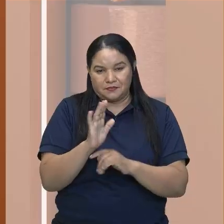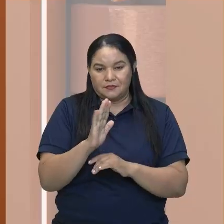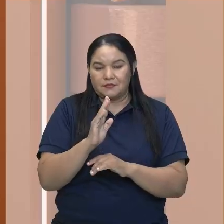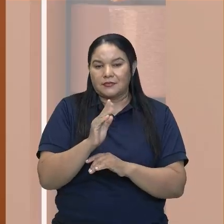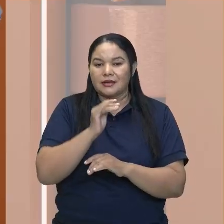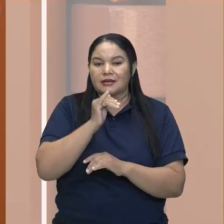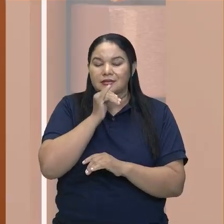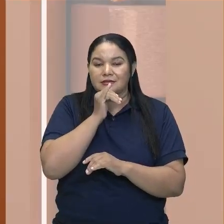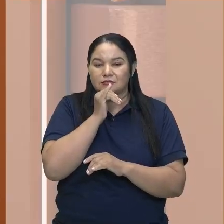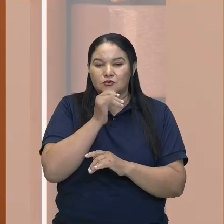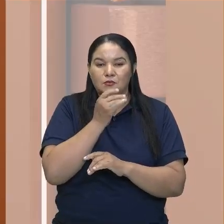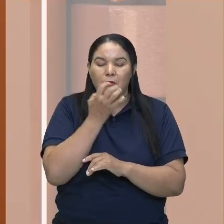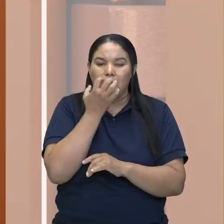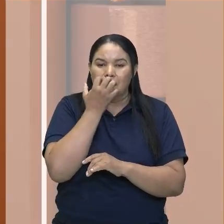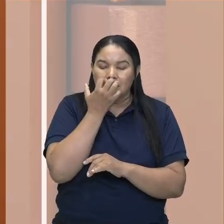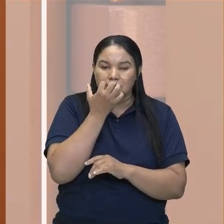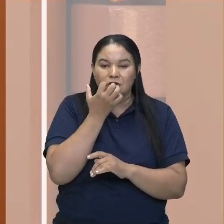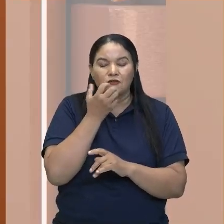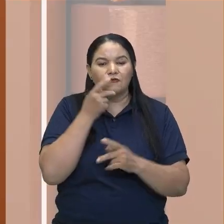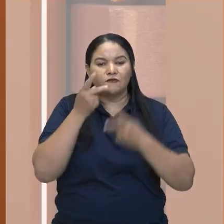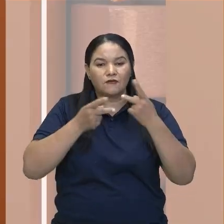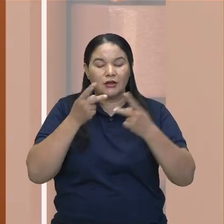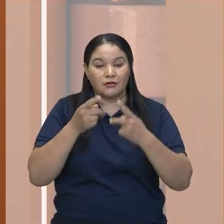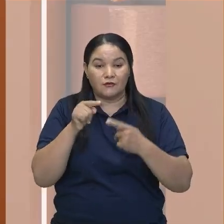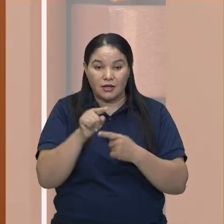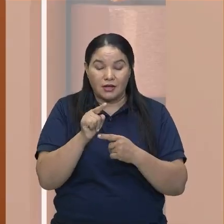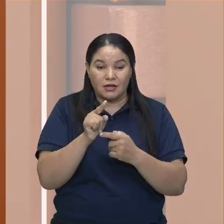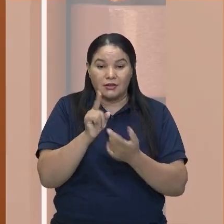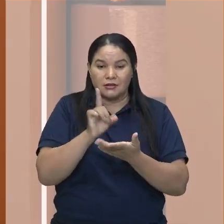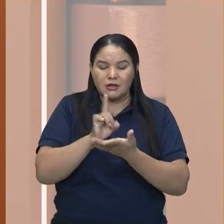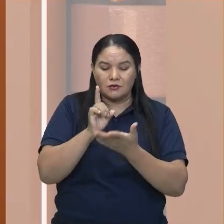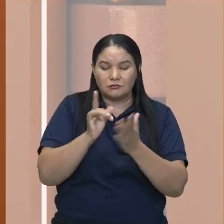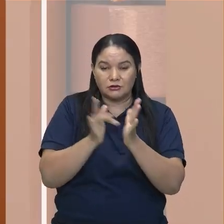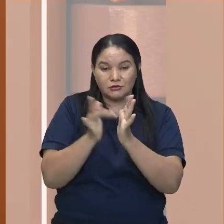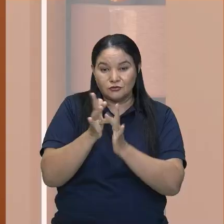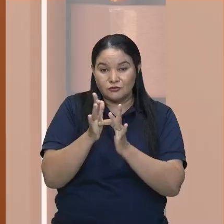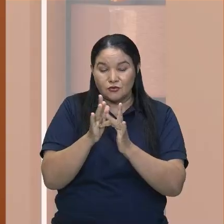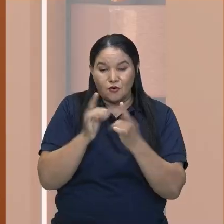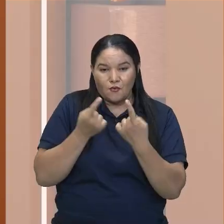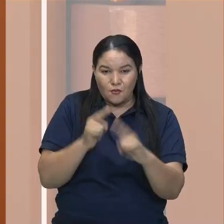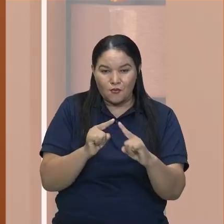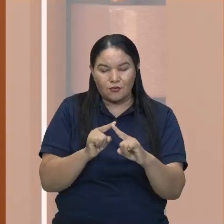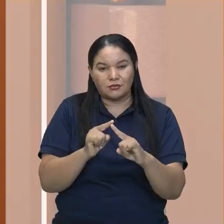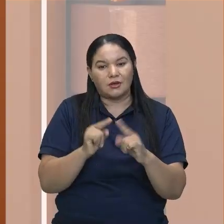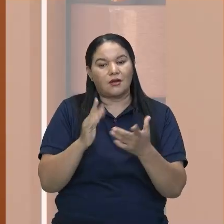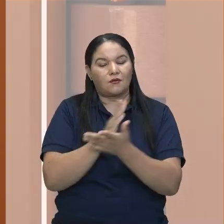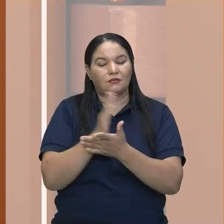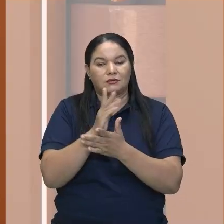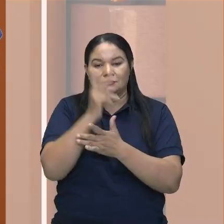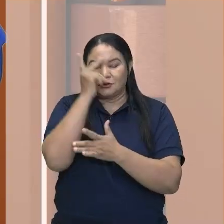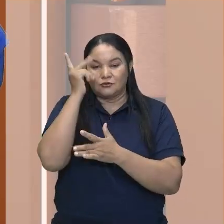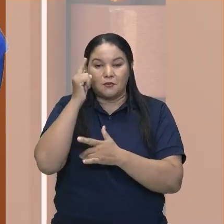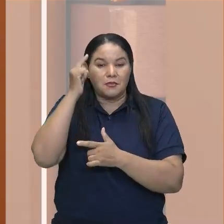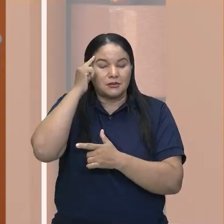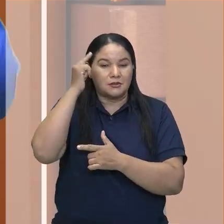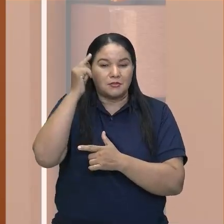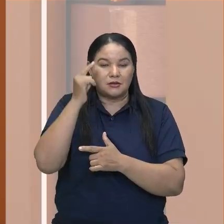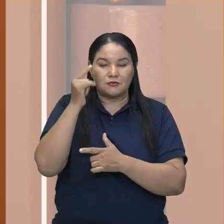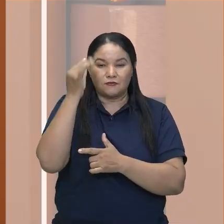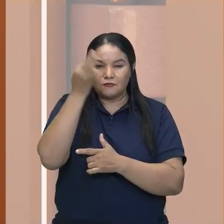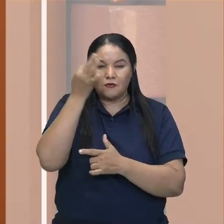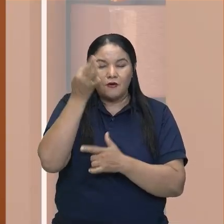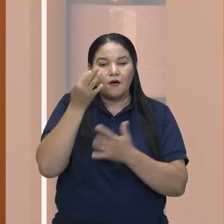E quem colocou o Nietzsche como anticristo foram pessoas que deturparam o pensamento de Nietzsche, porque Nietzsche